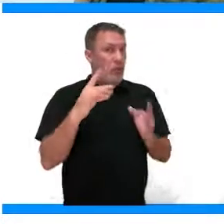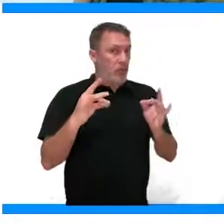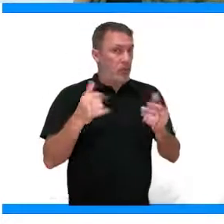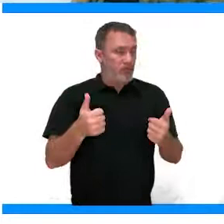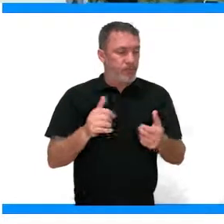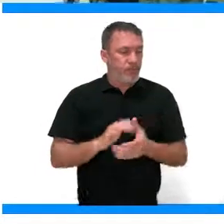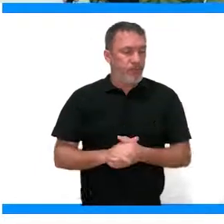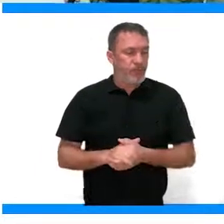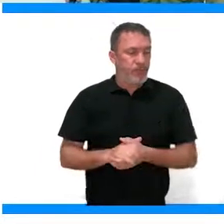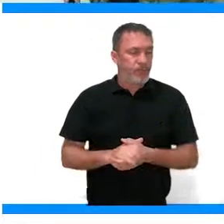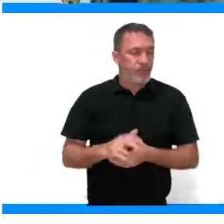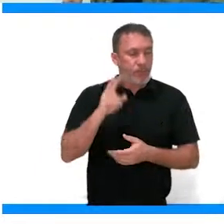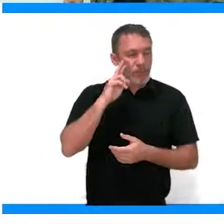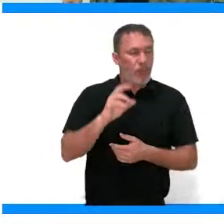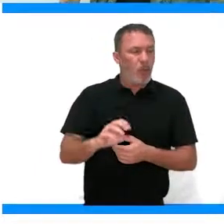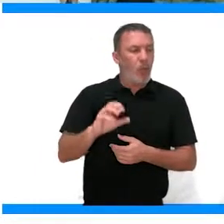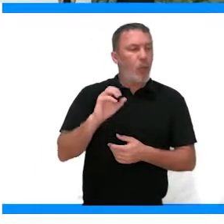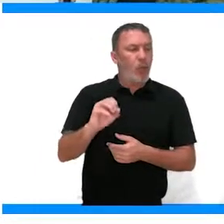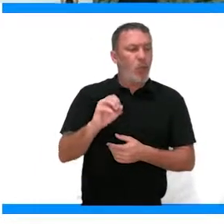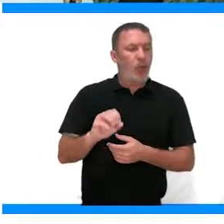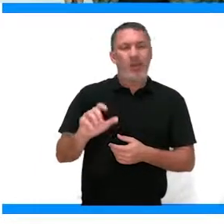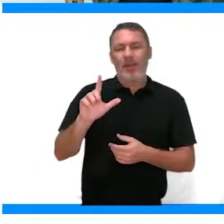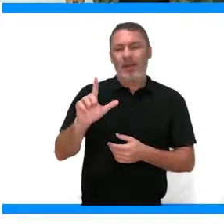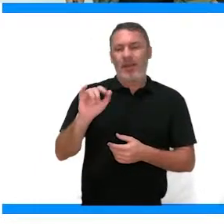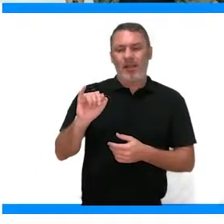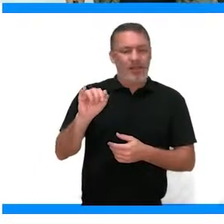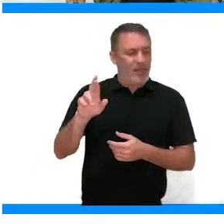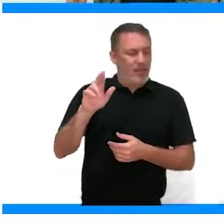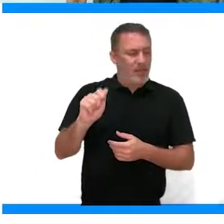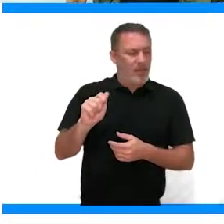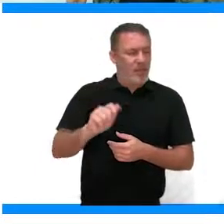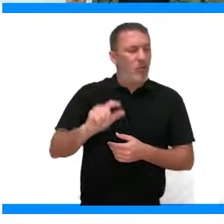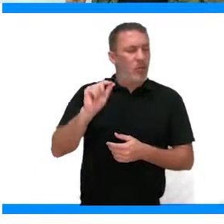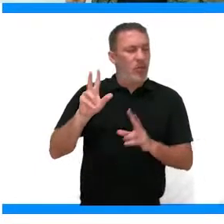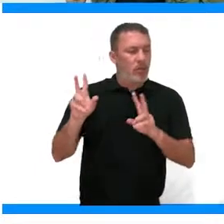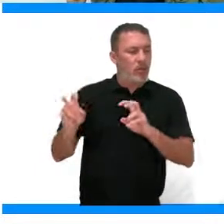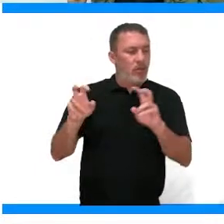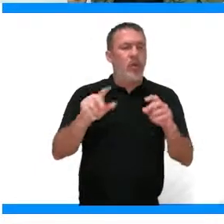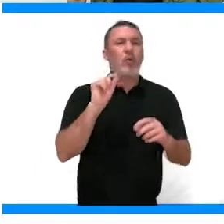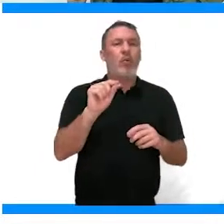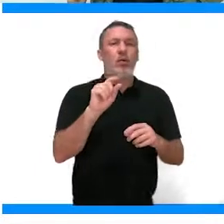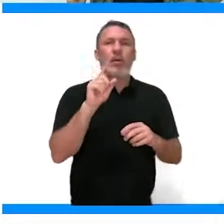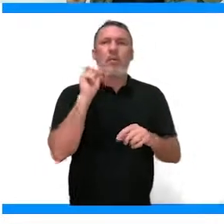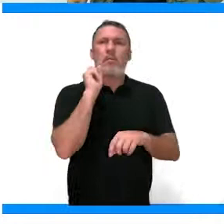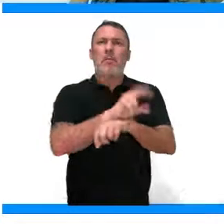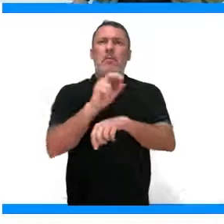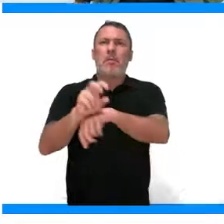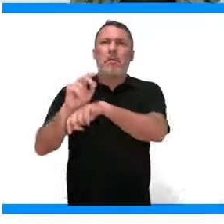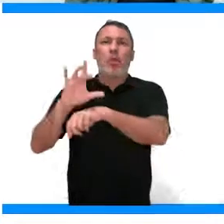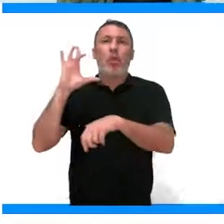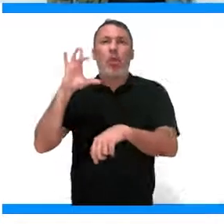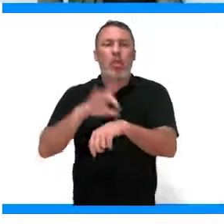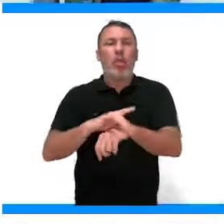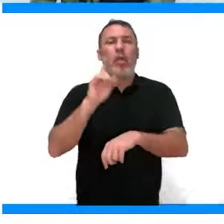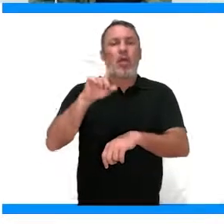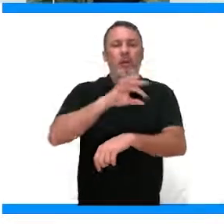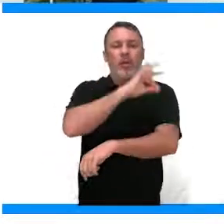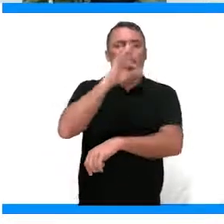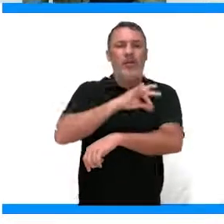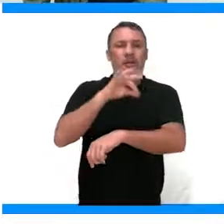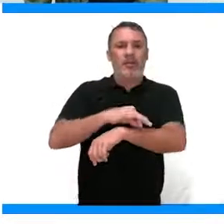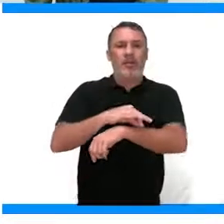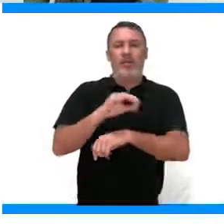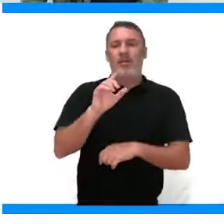junto. O Lira, levantamento rápido do índice de infestação por Aedes aegypti. Olha que bacana. O Lira